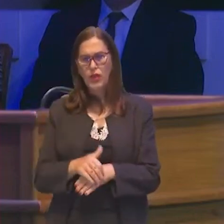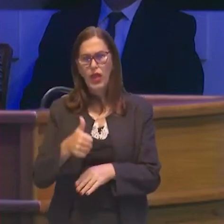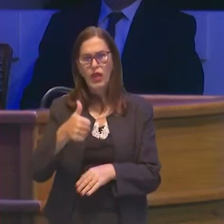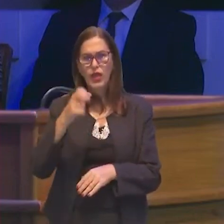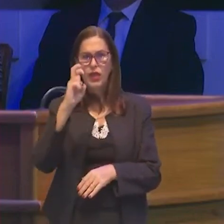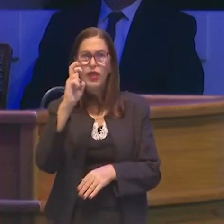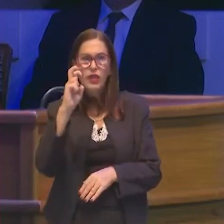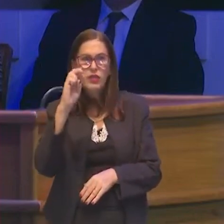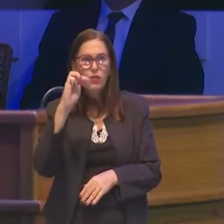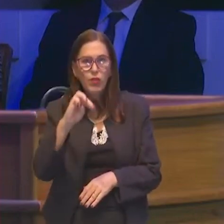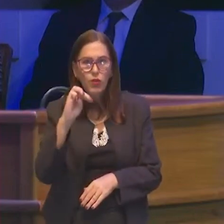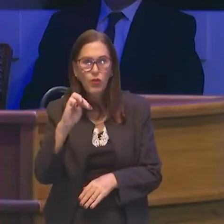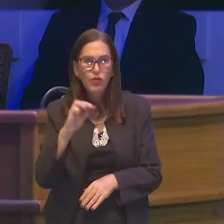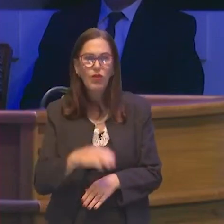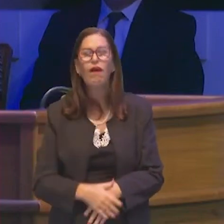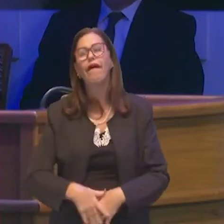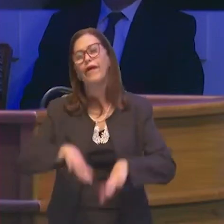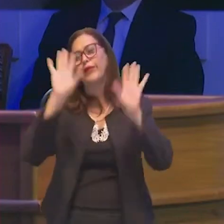minutos. Eu falei: